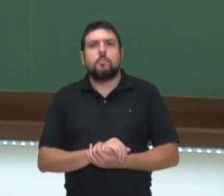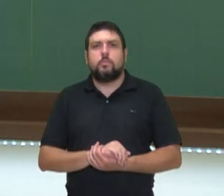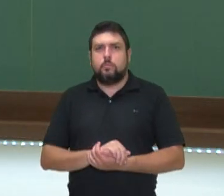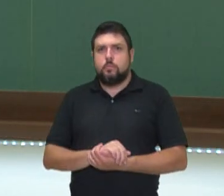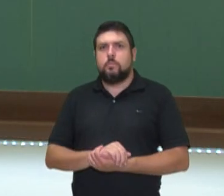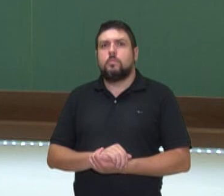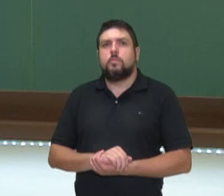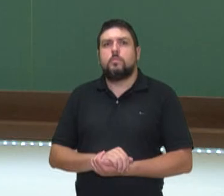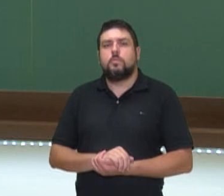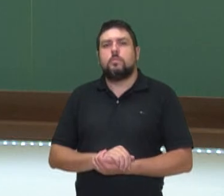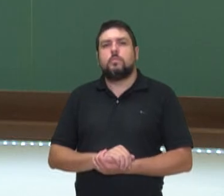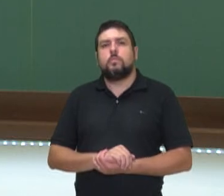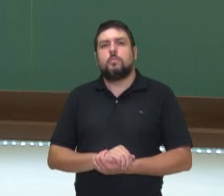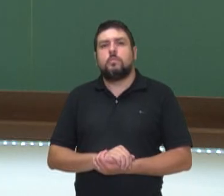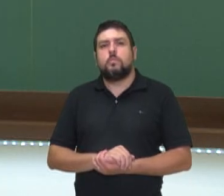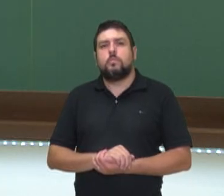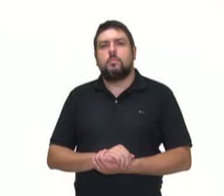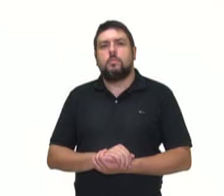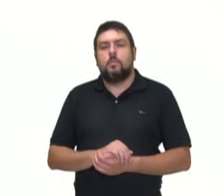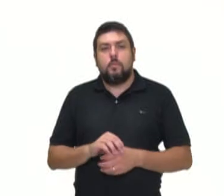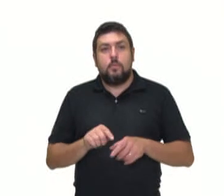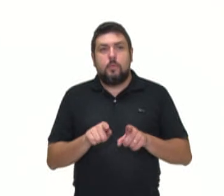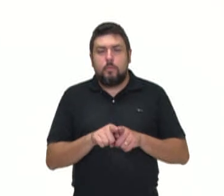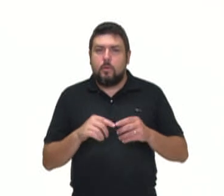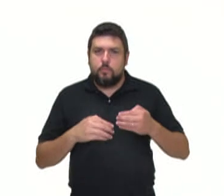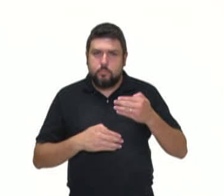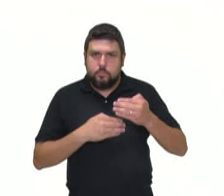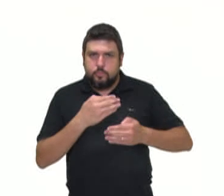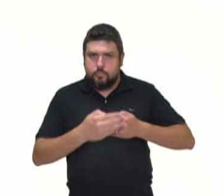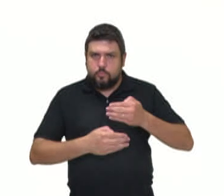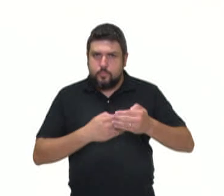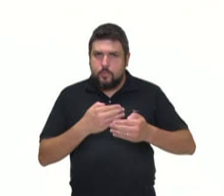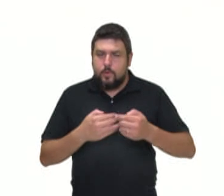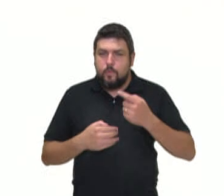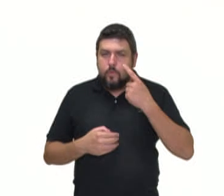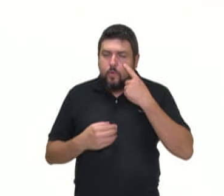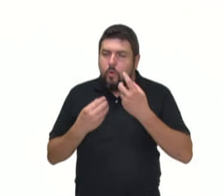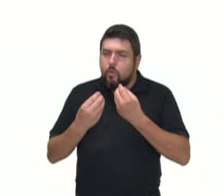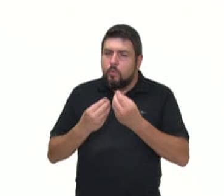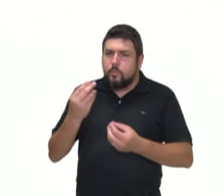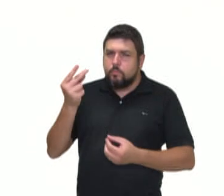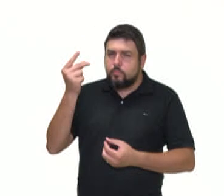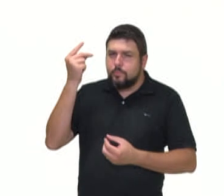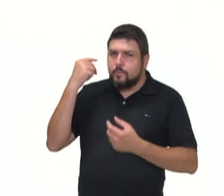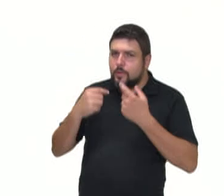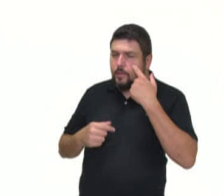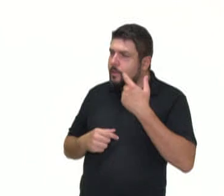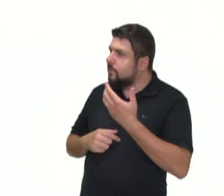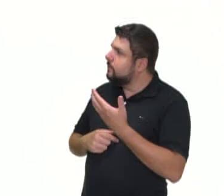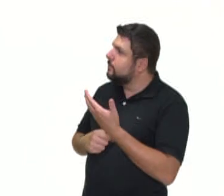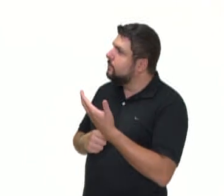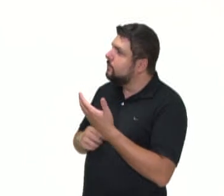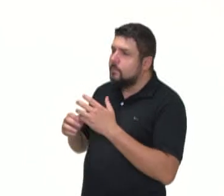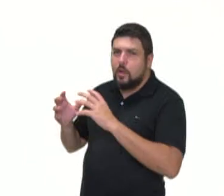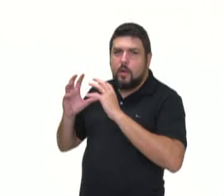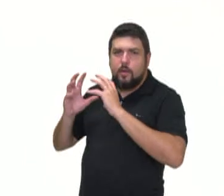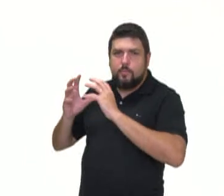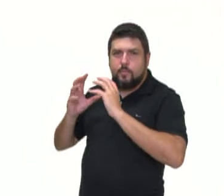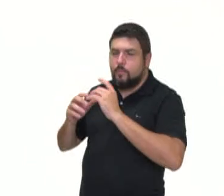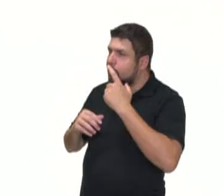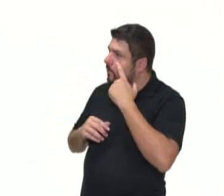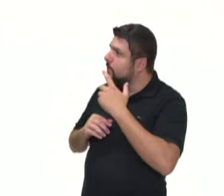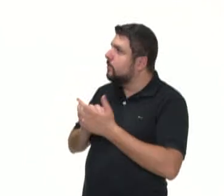A evolução, né? A gente vê ali na figura uma bola de como era antigamente, de couro, né? Ela já estava até meio